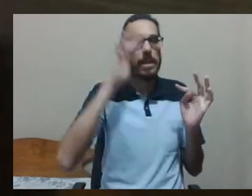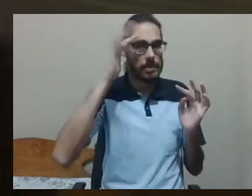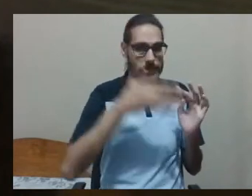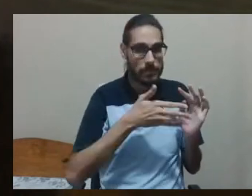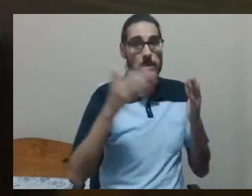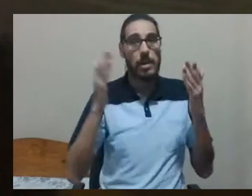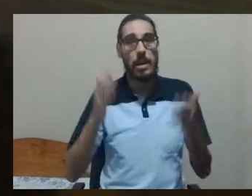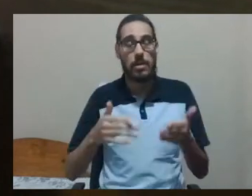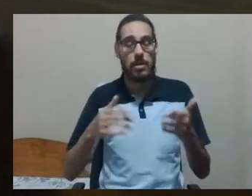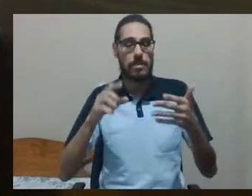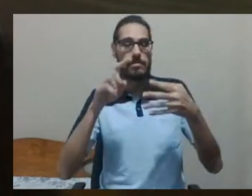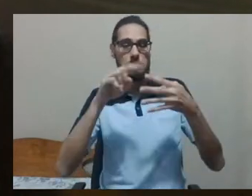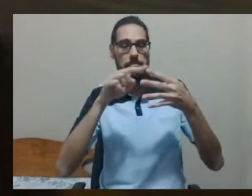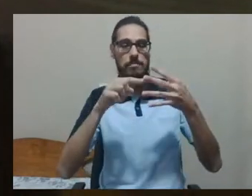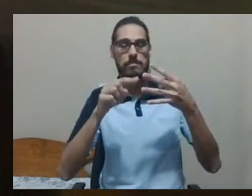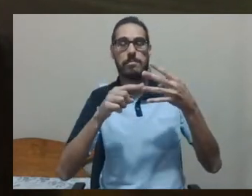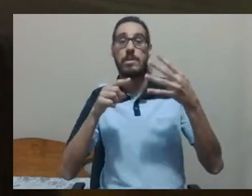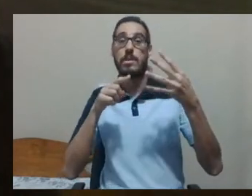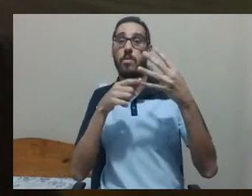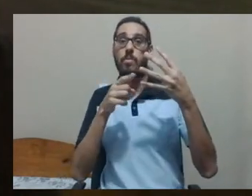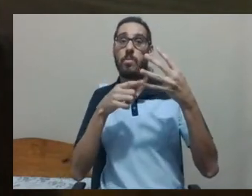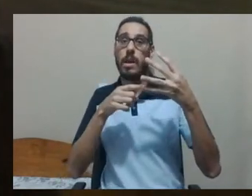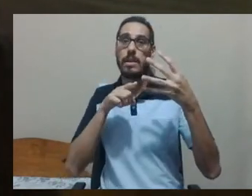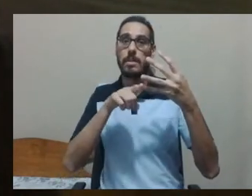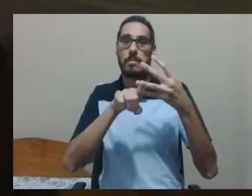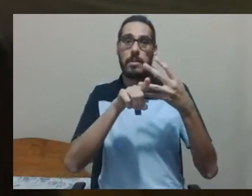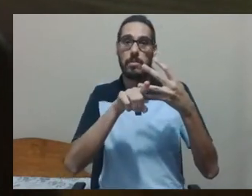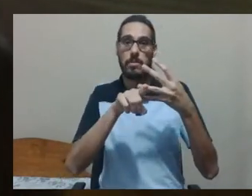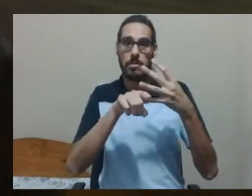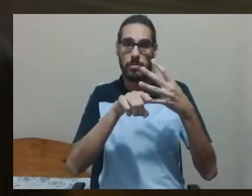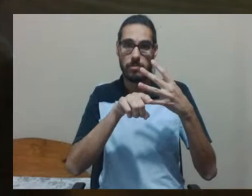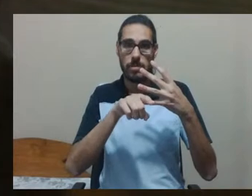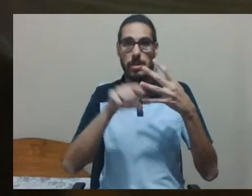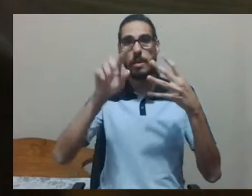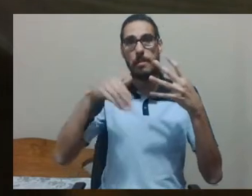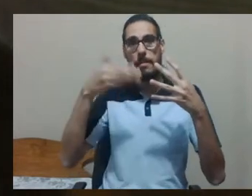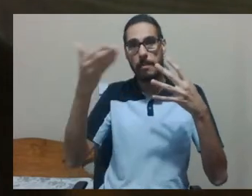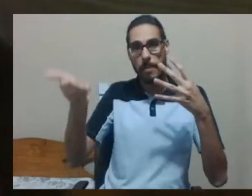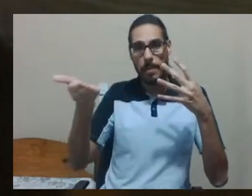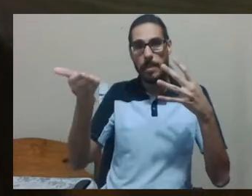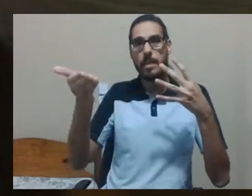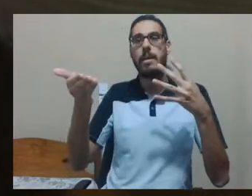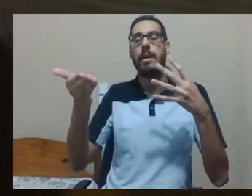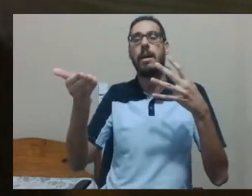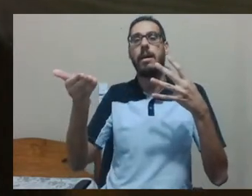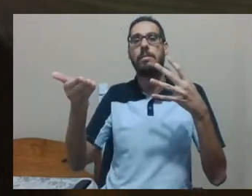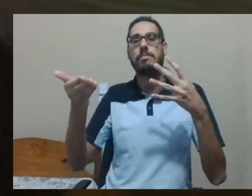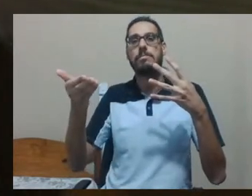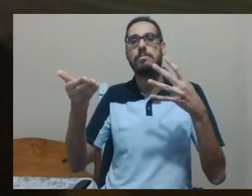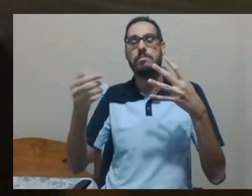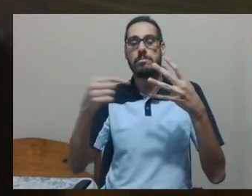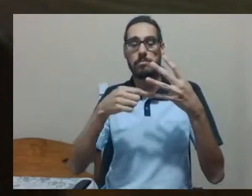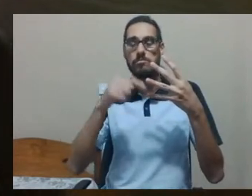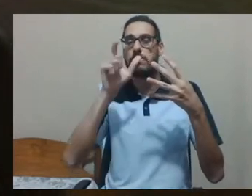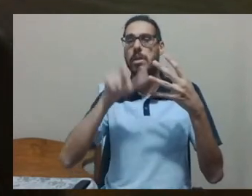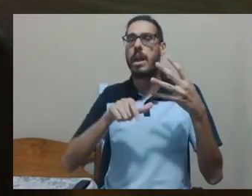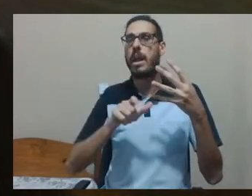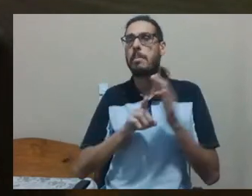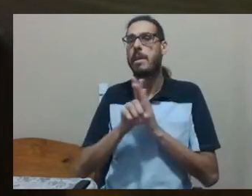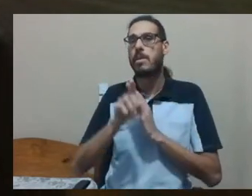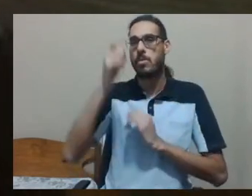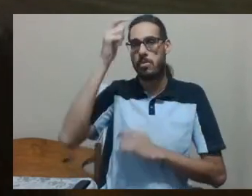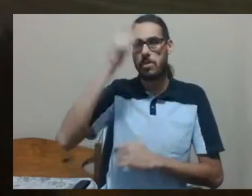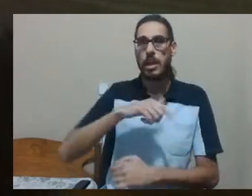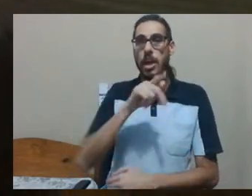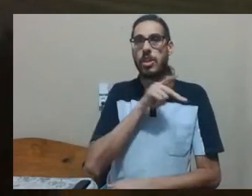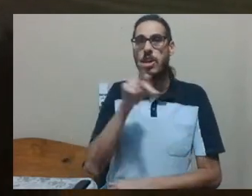quarta pergunta referente à docente que pediu para não se identificar. Eu vou colar aqui